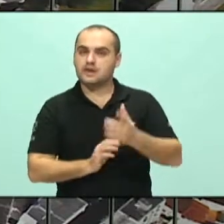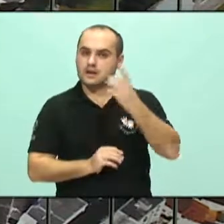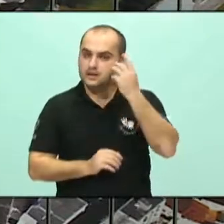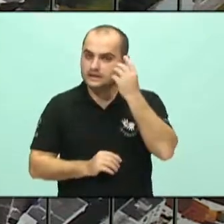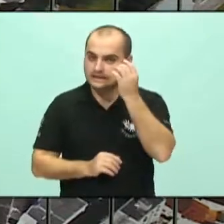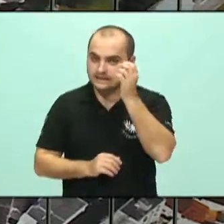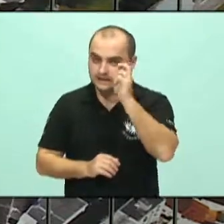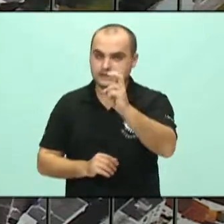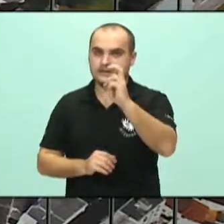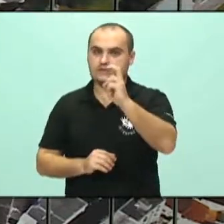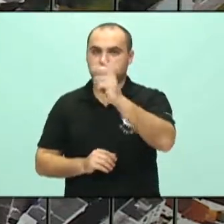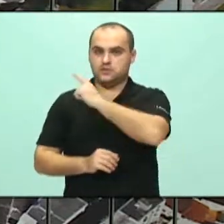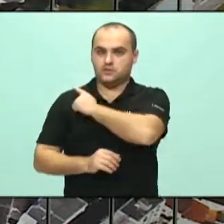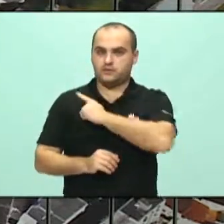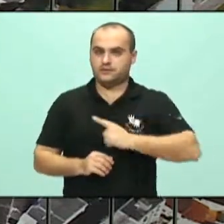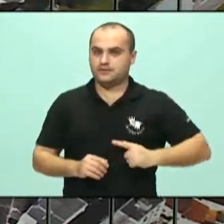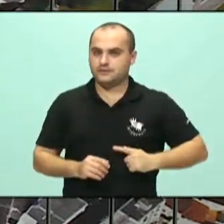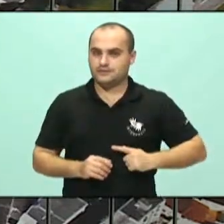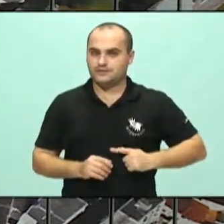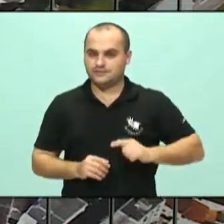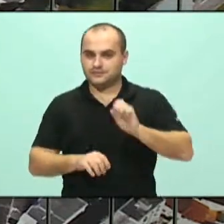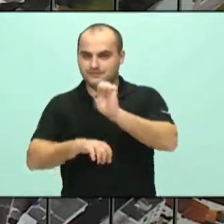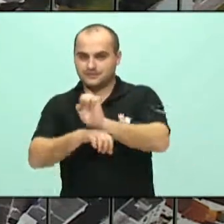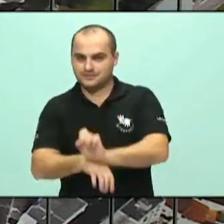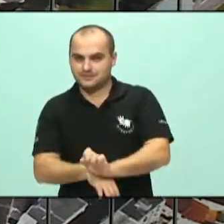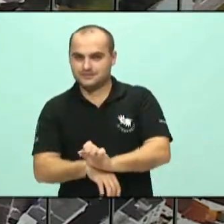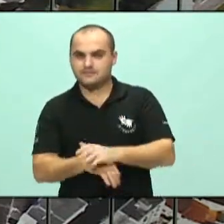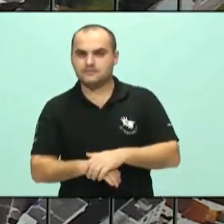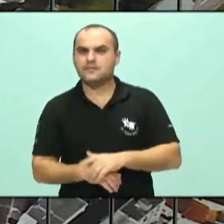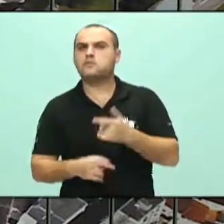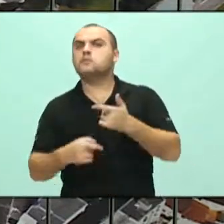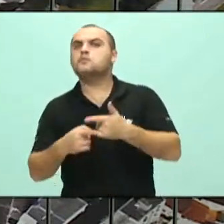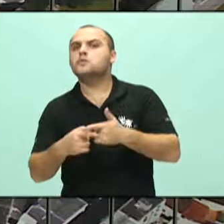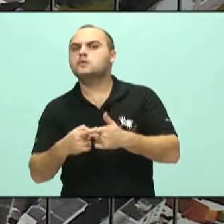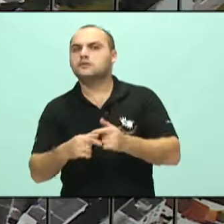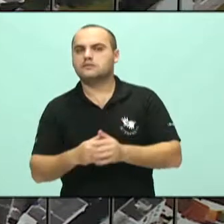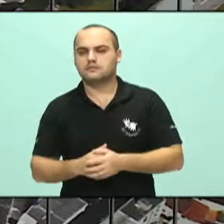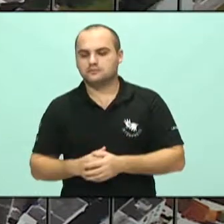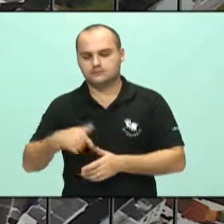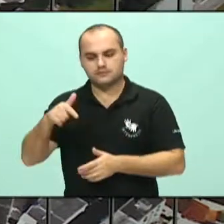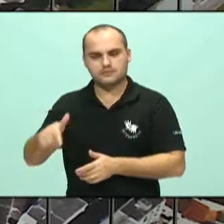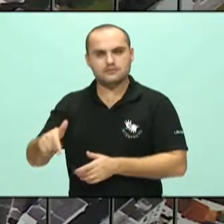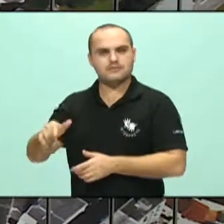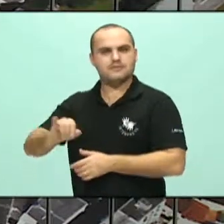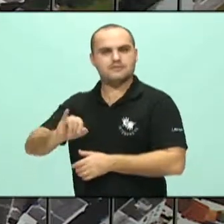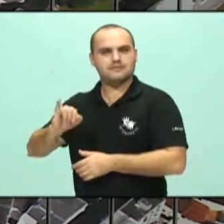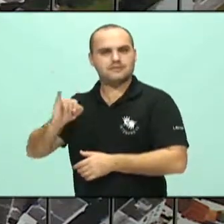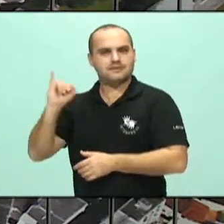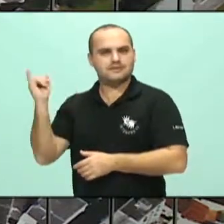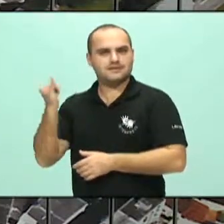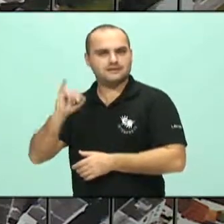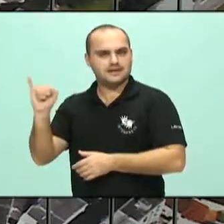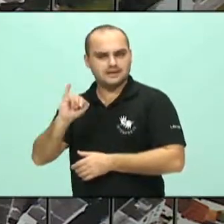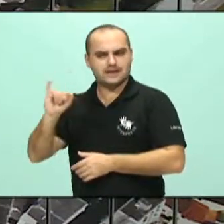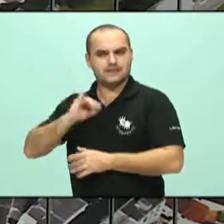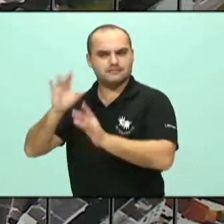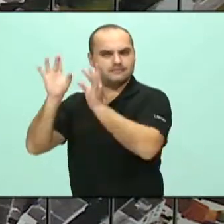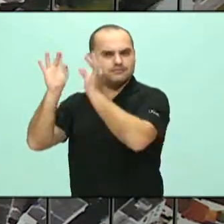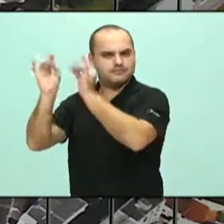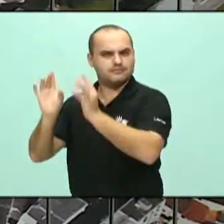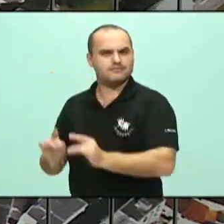tivemos 5 governadores de Estado. Por causa do quê? Do destaque econômico que Itajaí